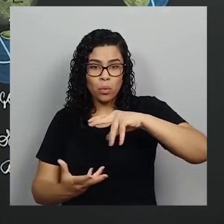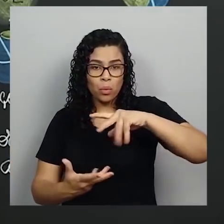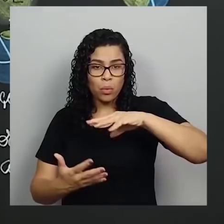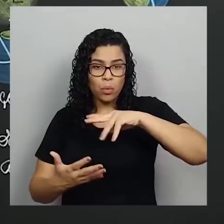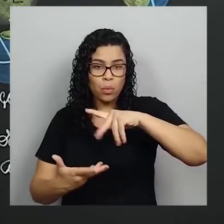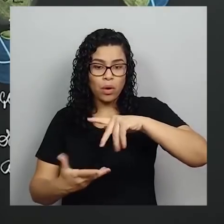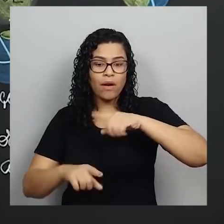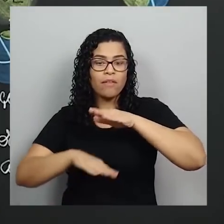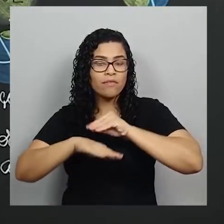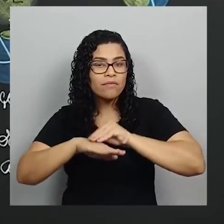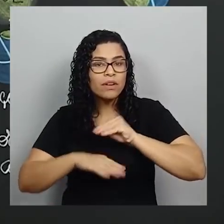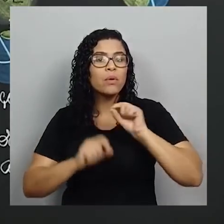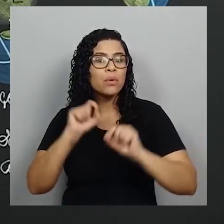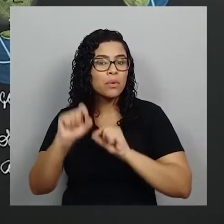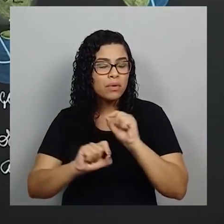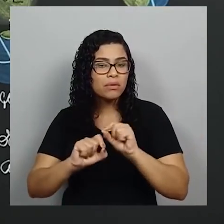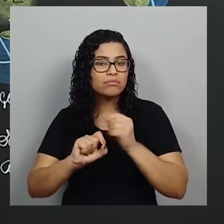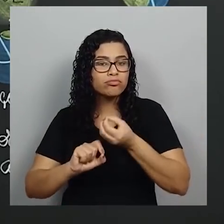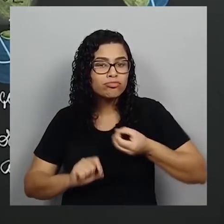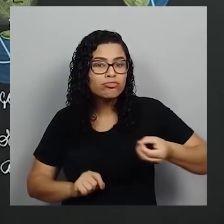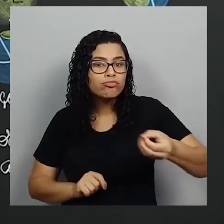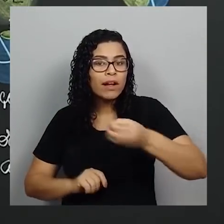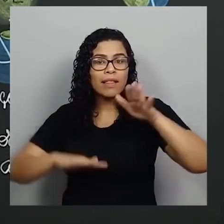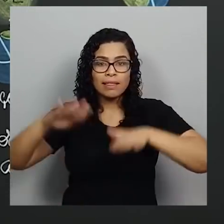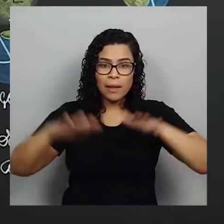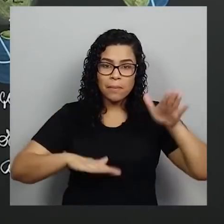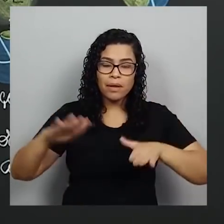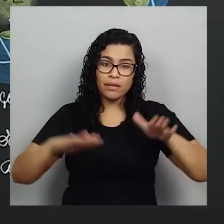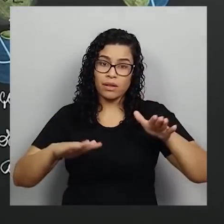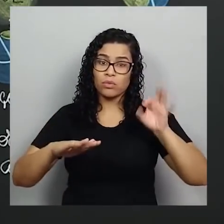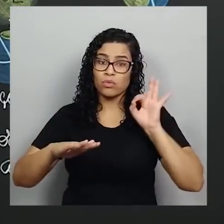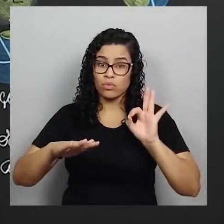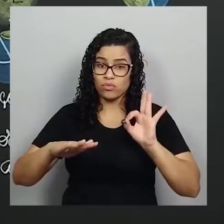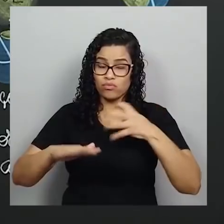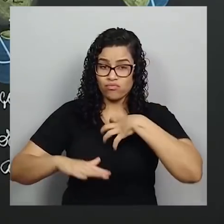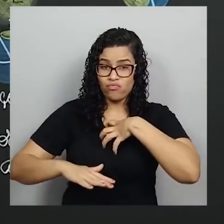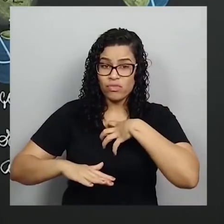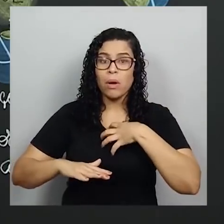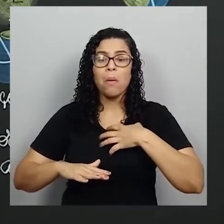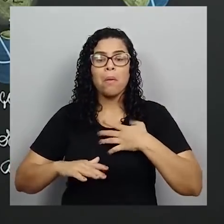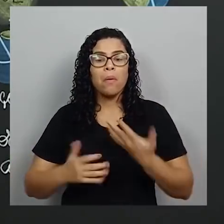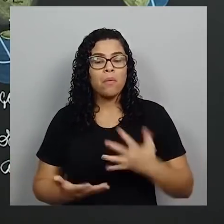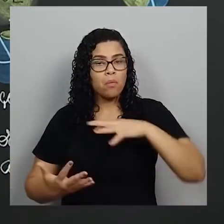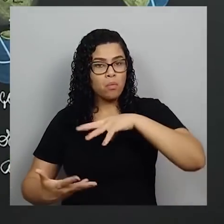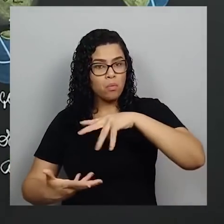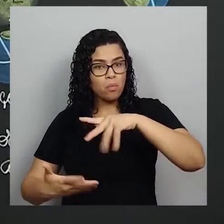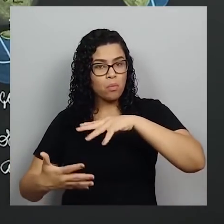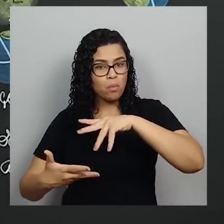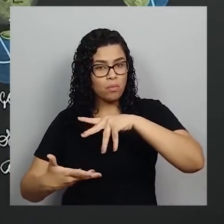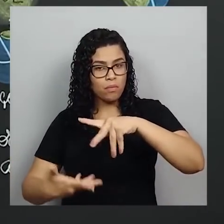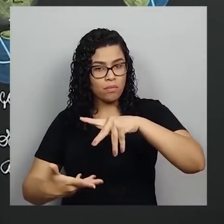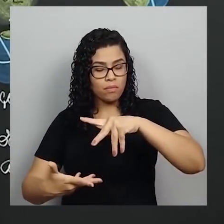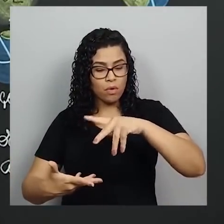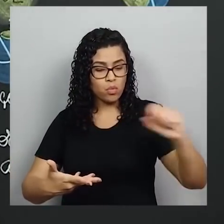outro, mais um pouco para chegar no outro, mais um pouco para chegar no outro. Então, dependendo da inclinação, dependendo do ângulo, da posição que a